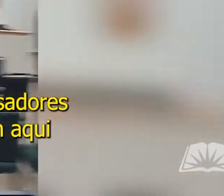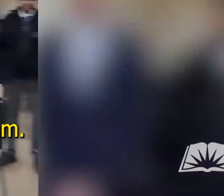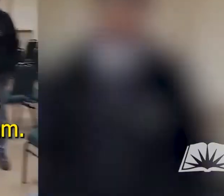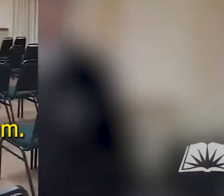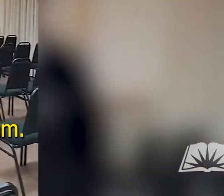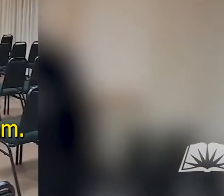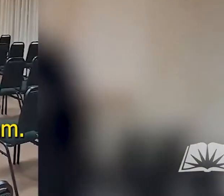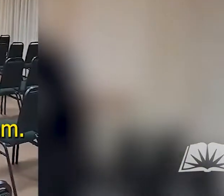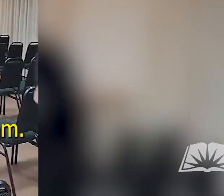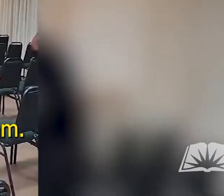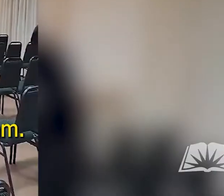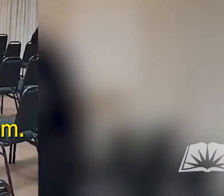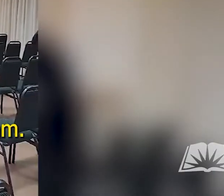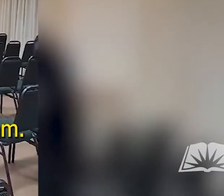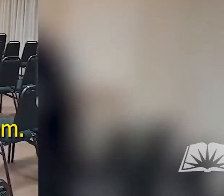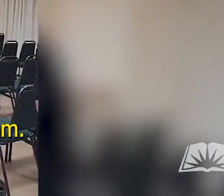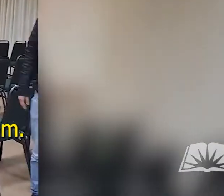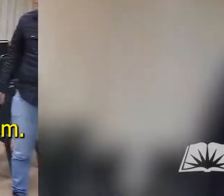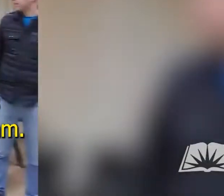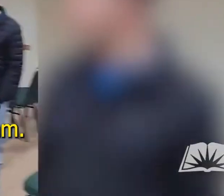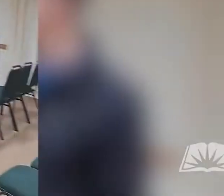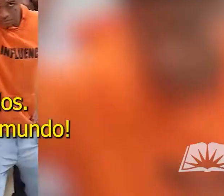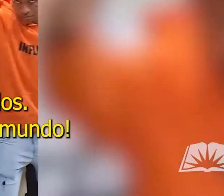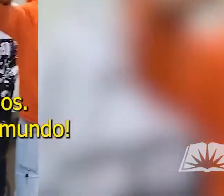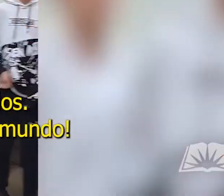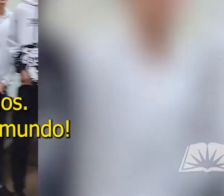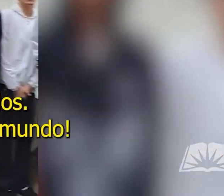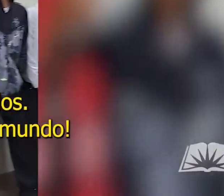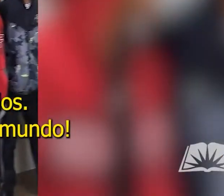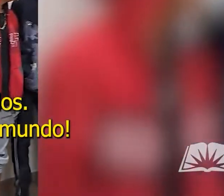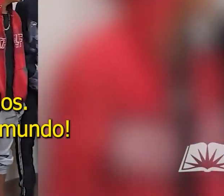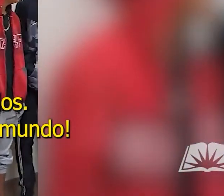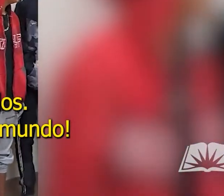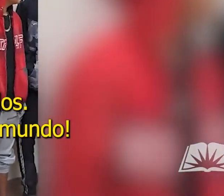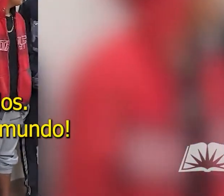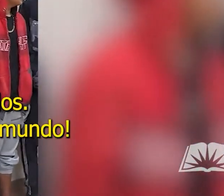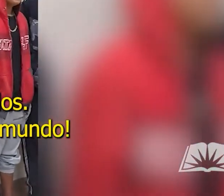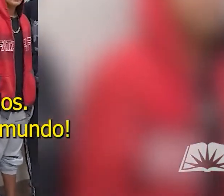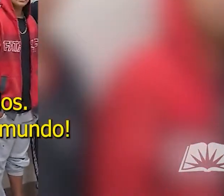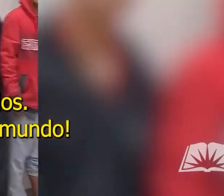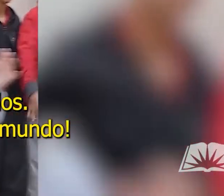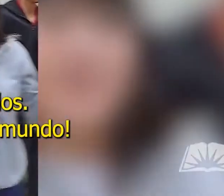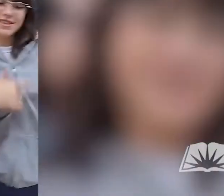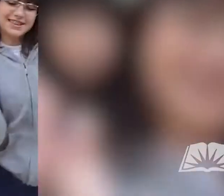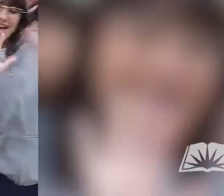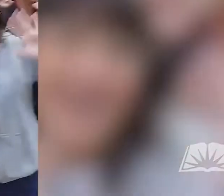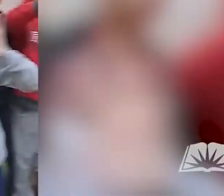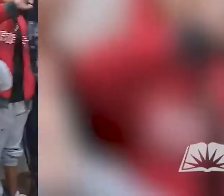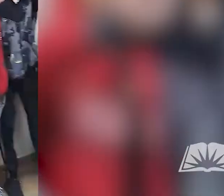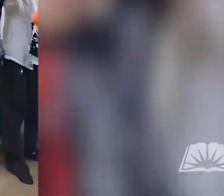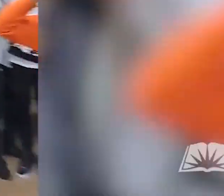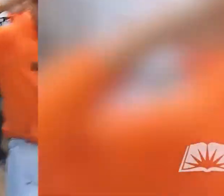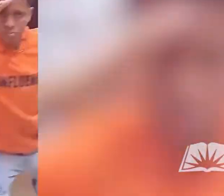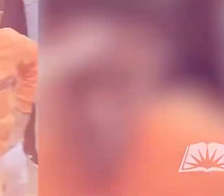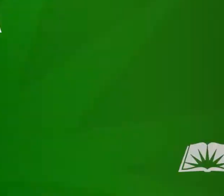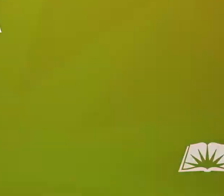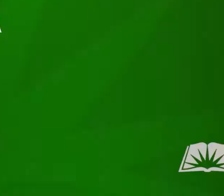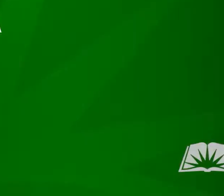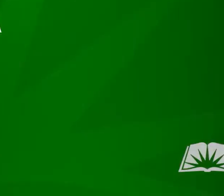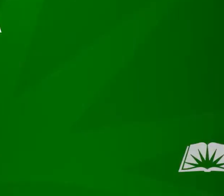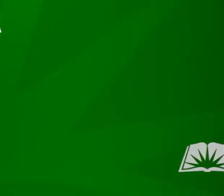também aqui os missionários que sempre ajudam. Forte abraço a todos, dá um tchau para todo mundo aí, pessoal.